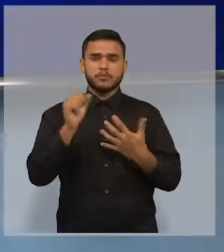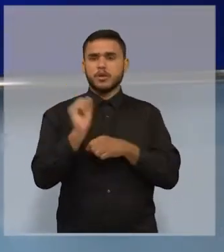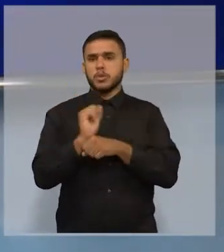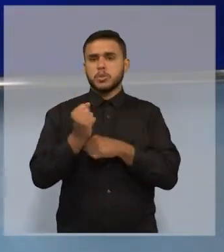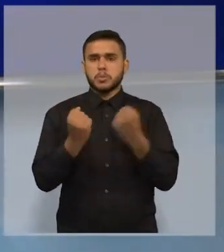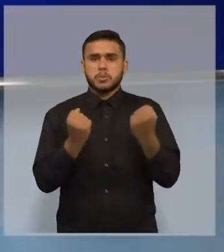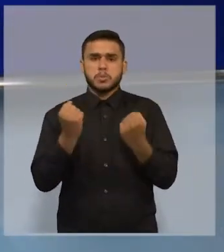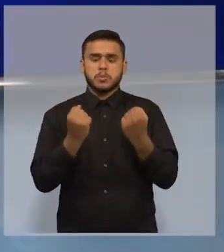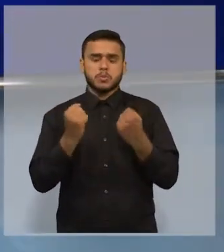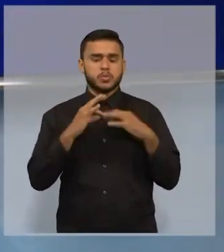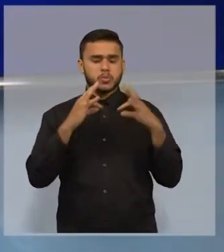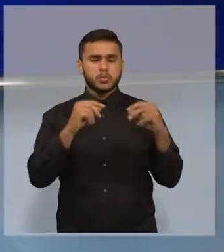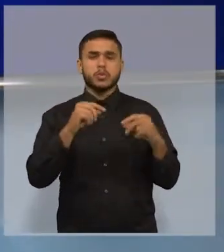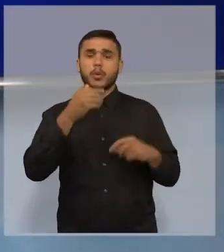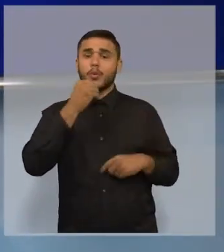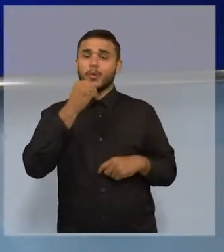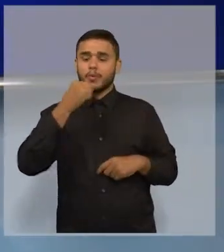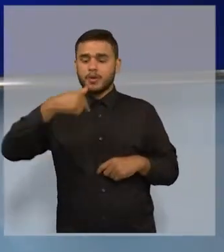Queiroz, o seu